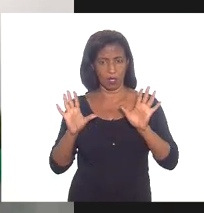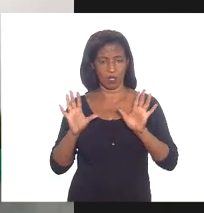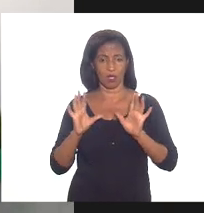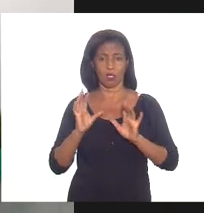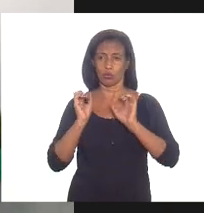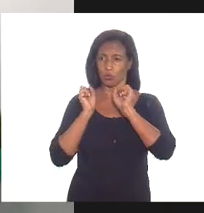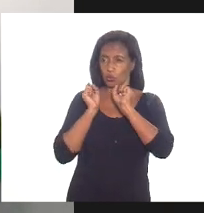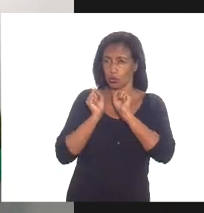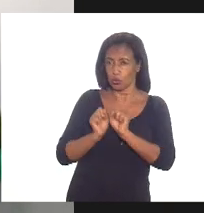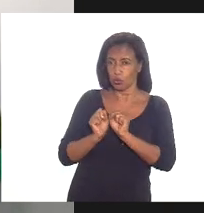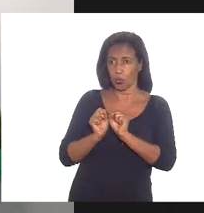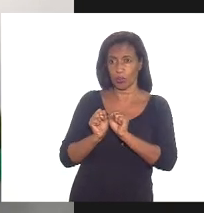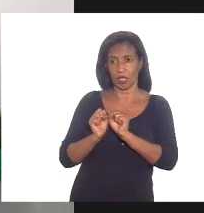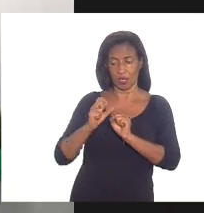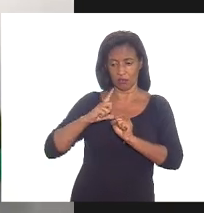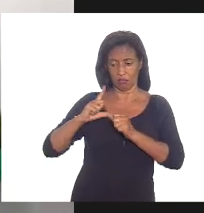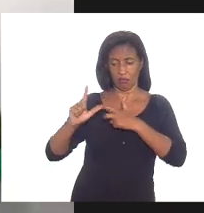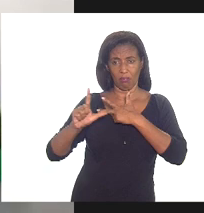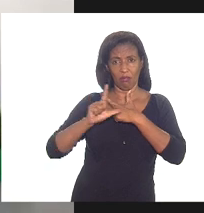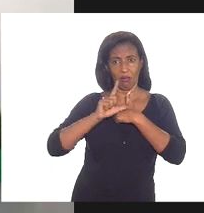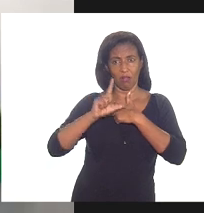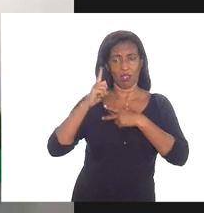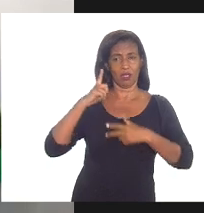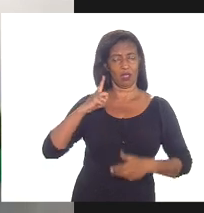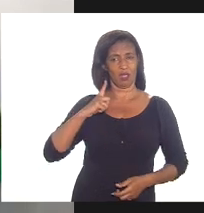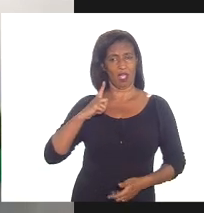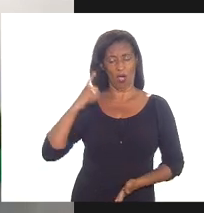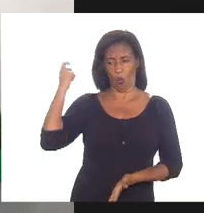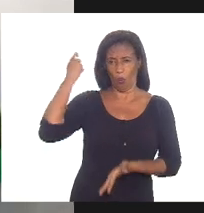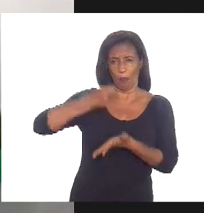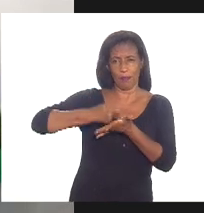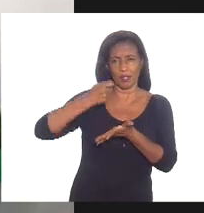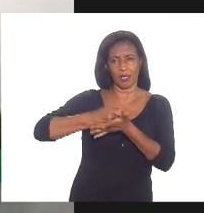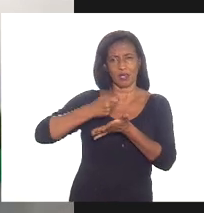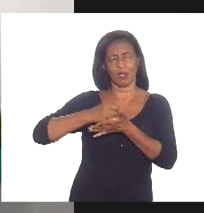a possibilidade, sim, essa casa tem a obrigação